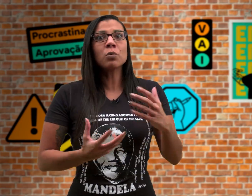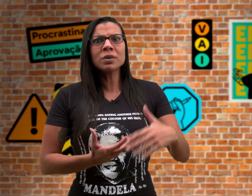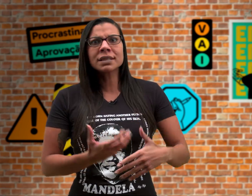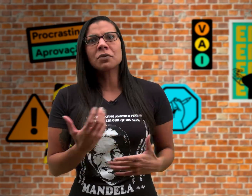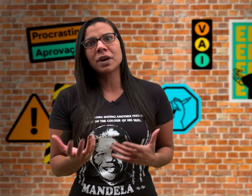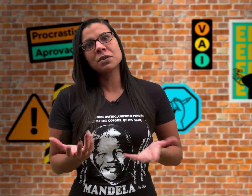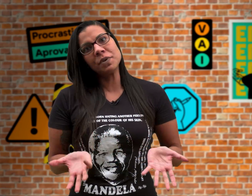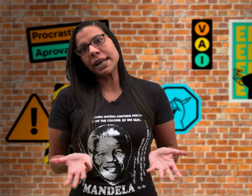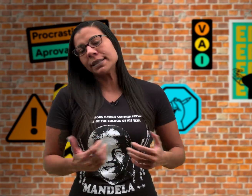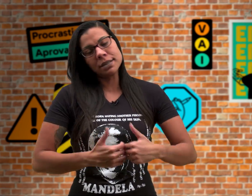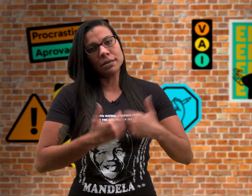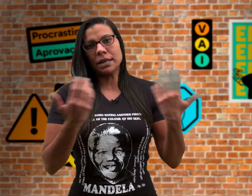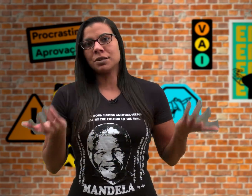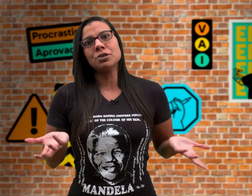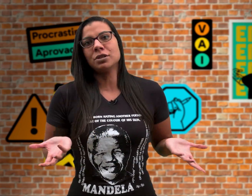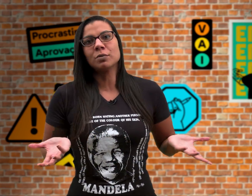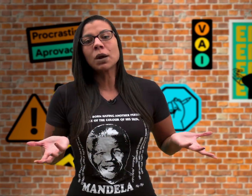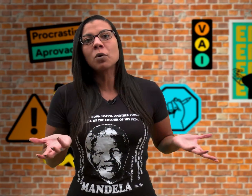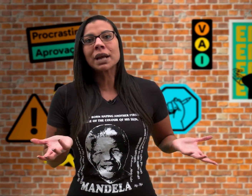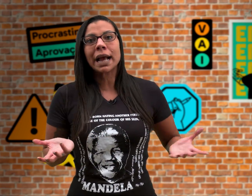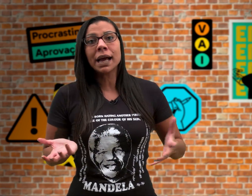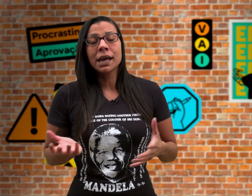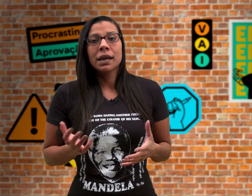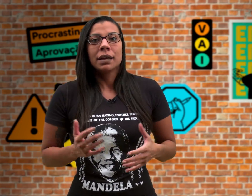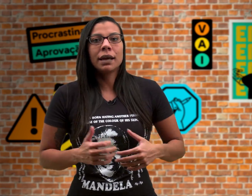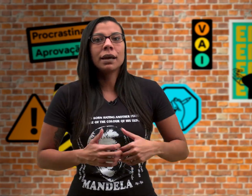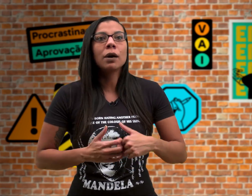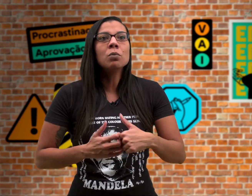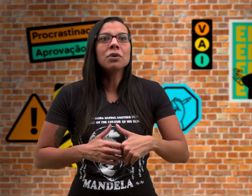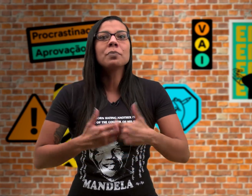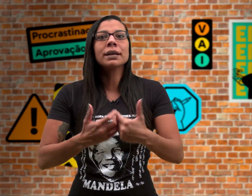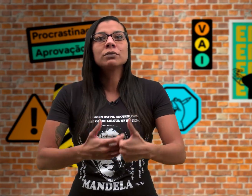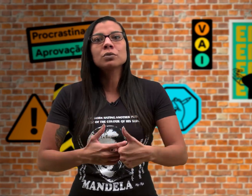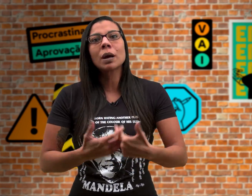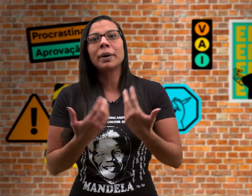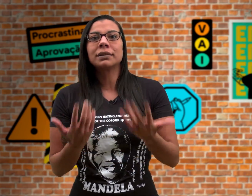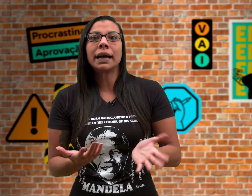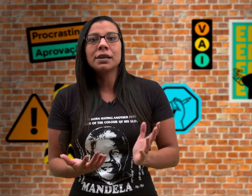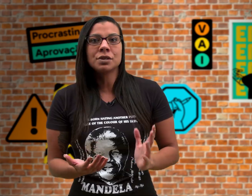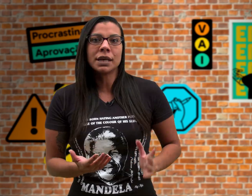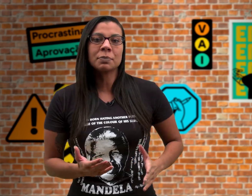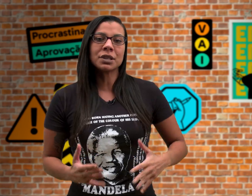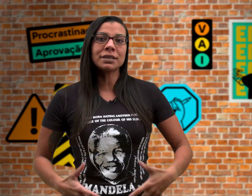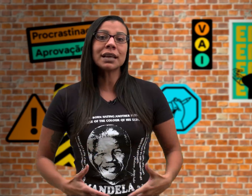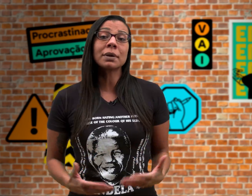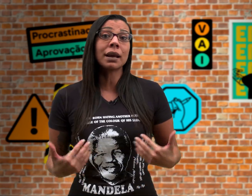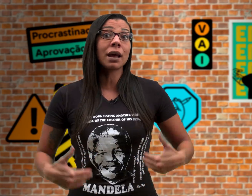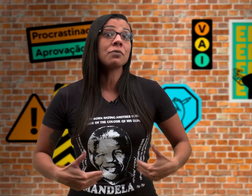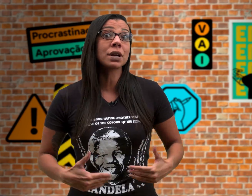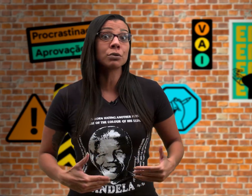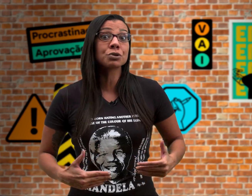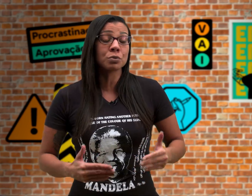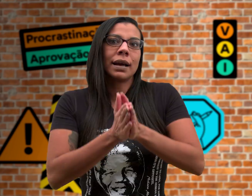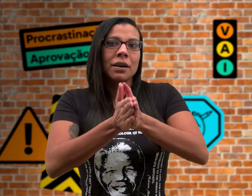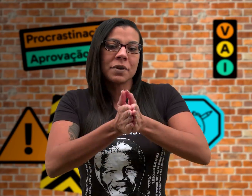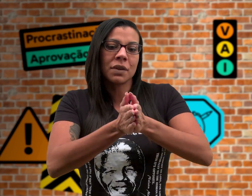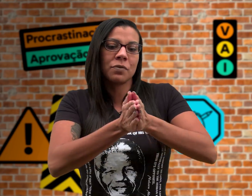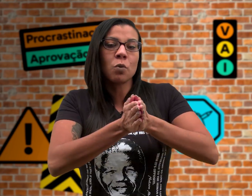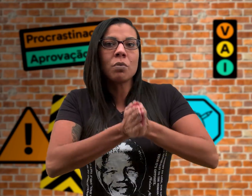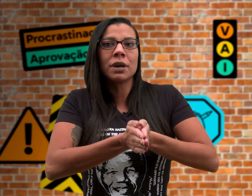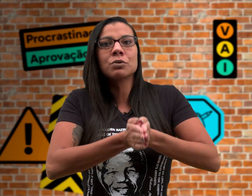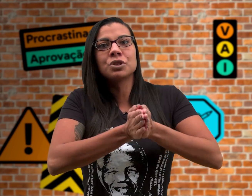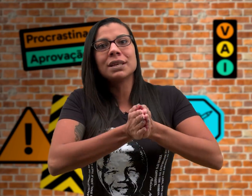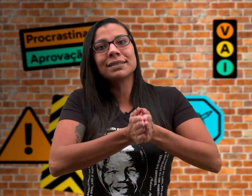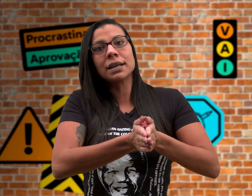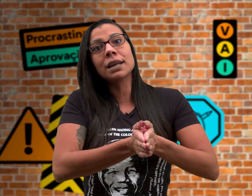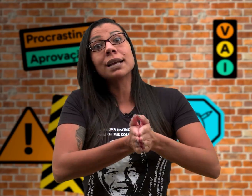claro que a música faz referência, né, a gente não tem como negar, ao movimento do apartheid, né, porque a gente sabe que lá na África do Sul, a África viveu